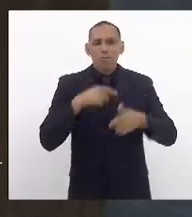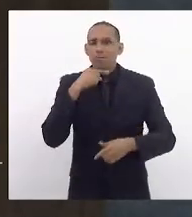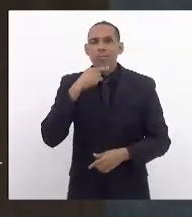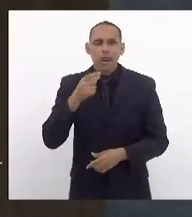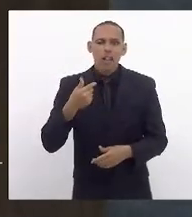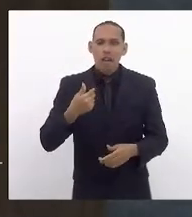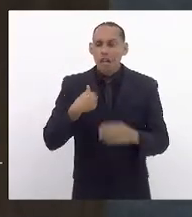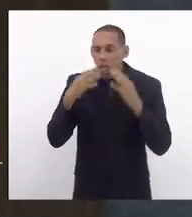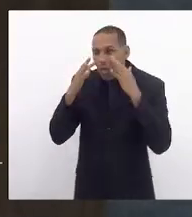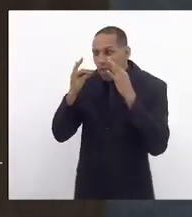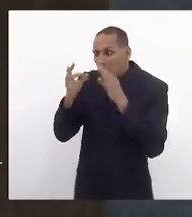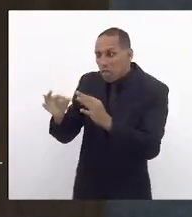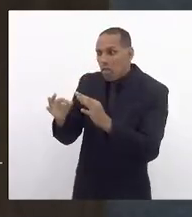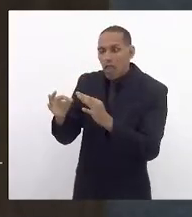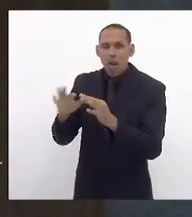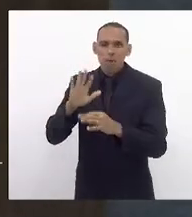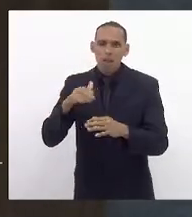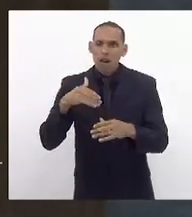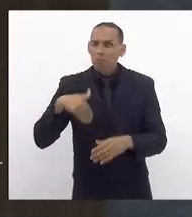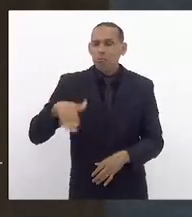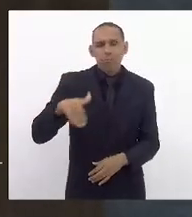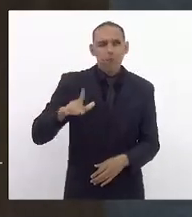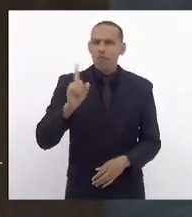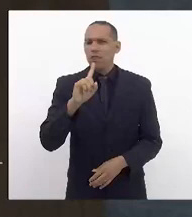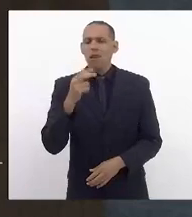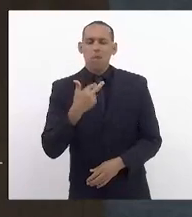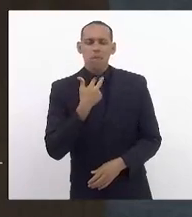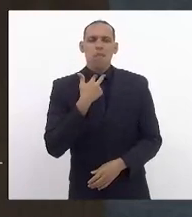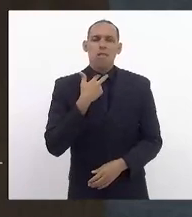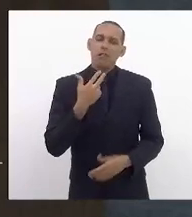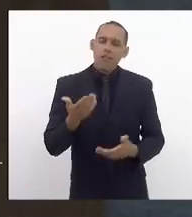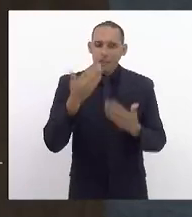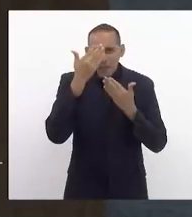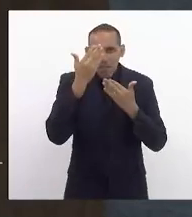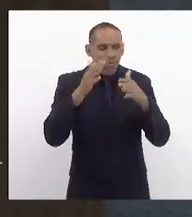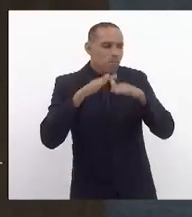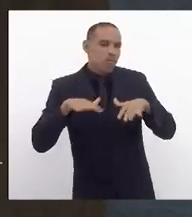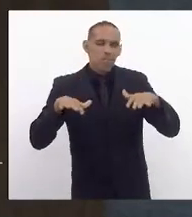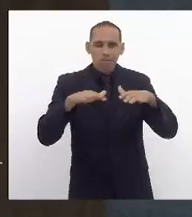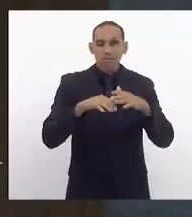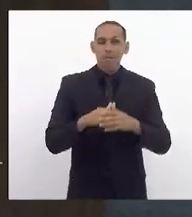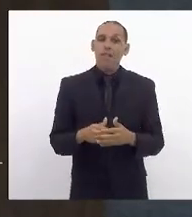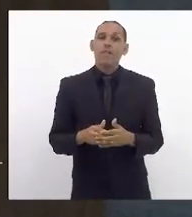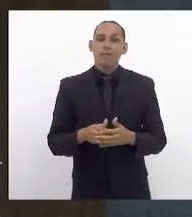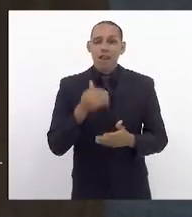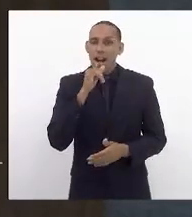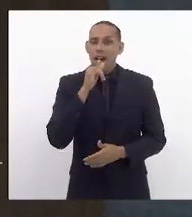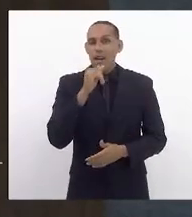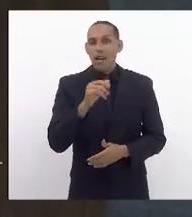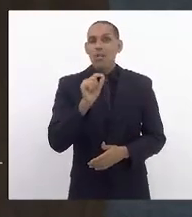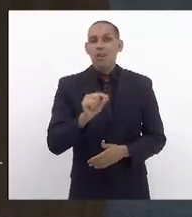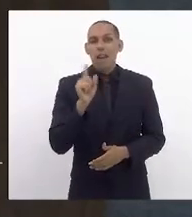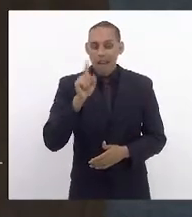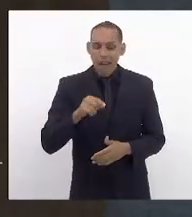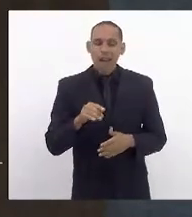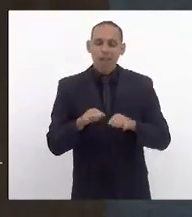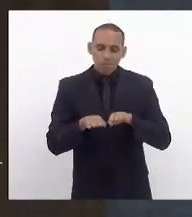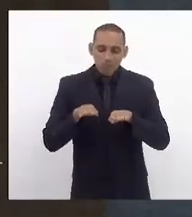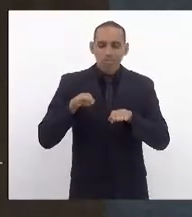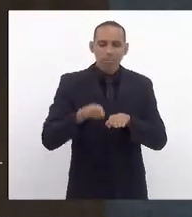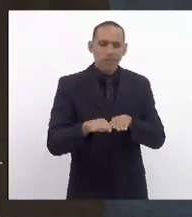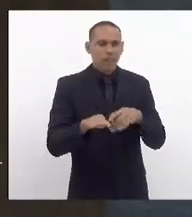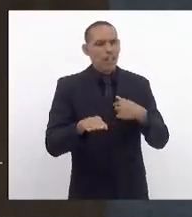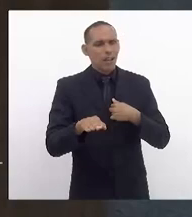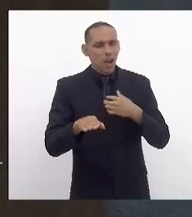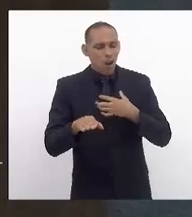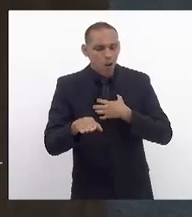de camarote e deixar passar. Então, agradecer aos nossos pares, e dizer que é um avanço, não da forma que eu